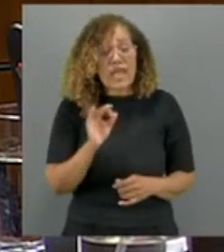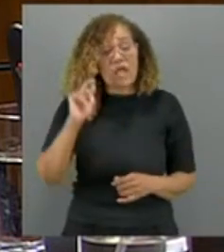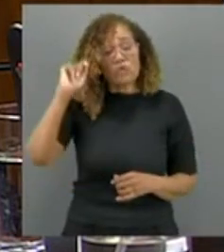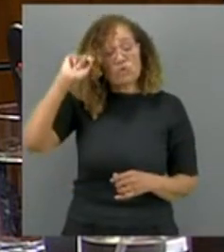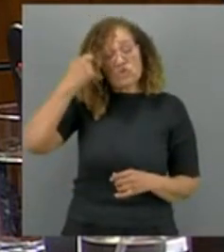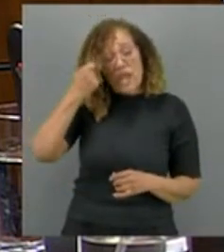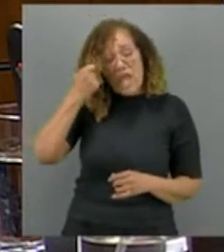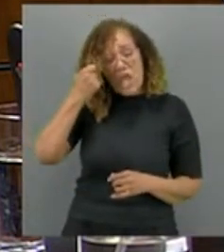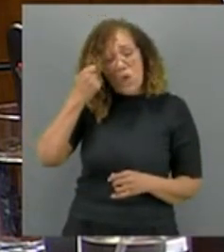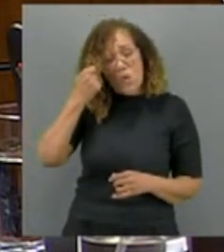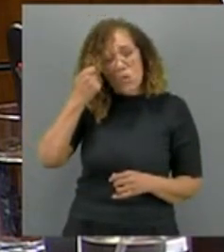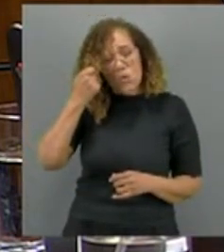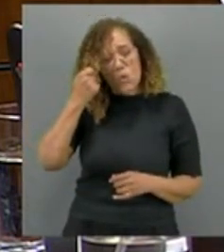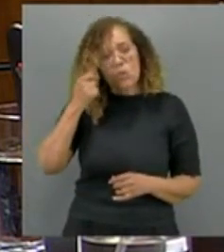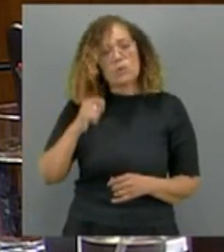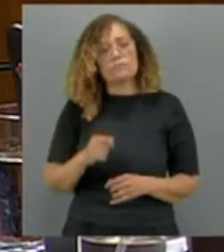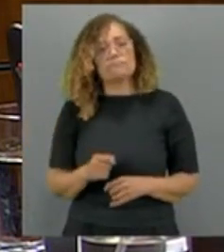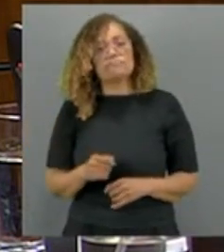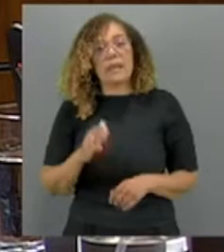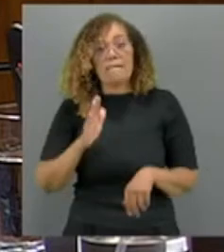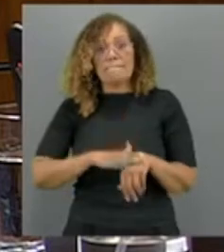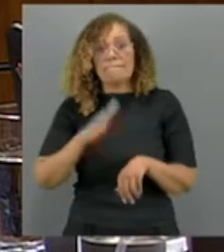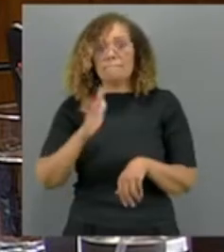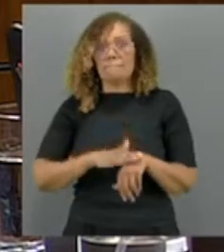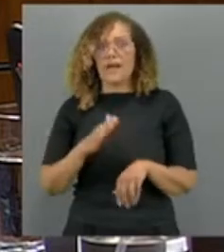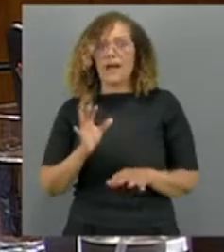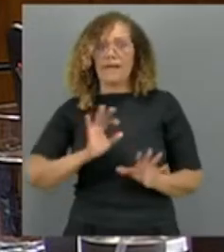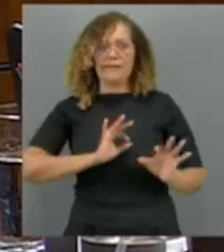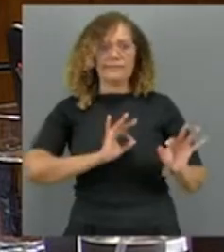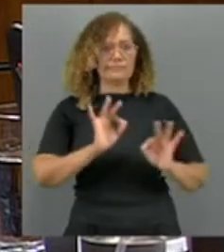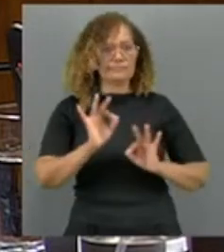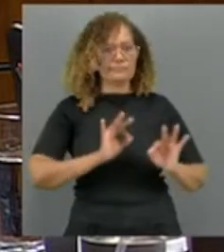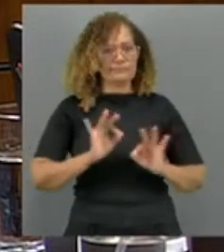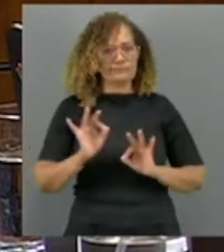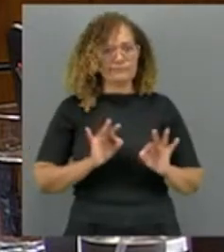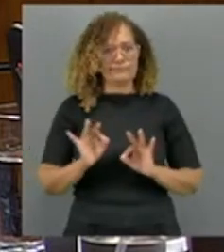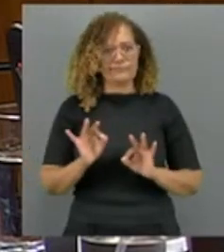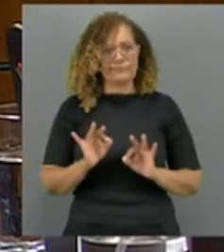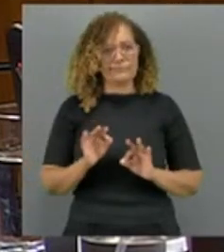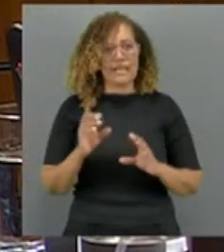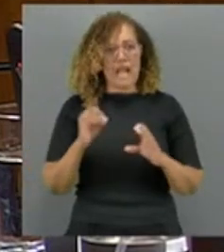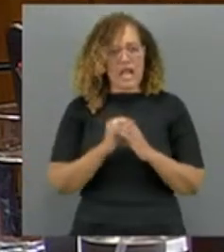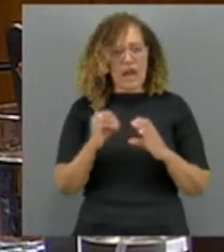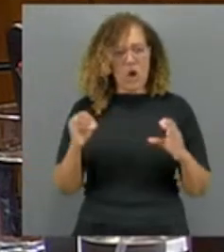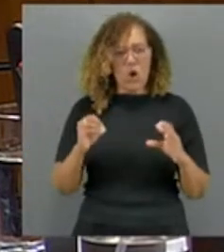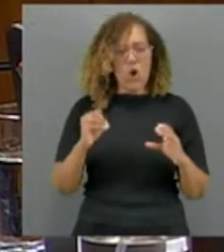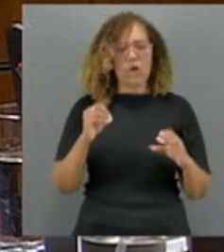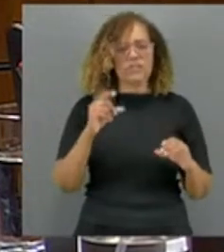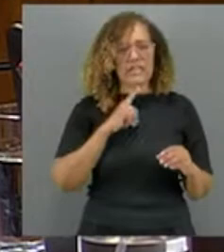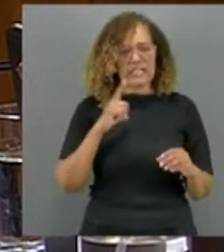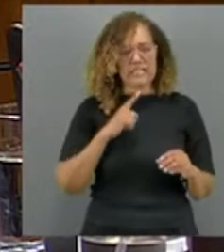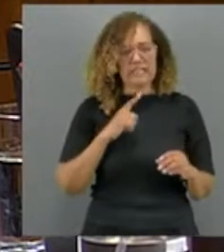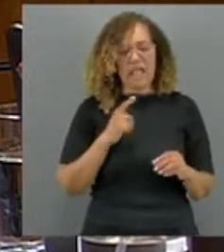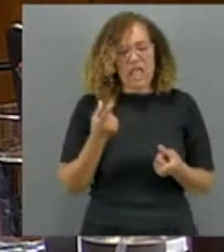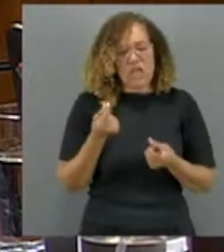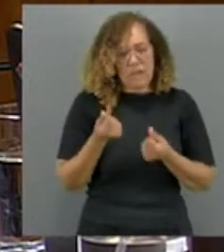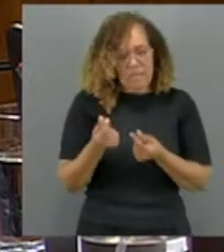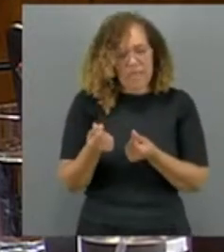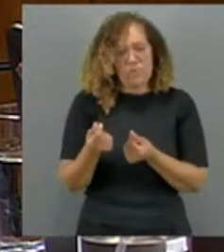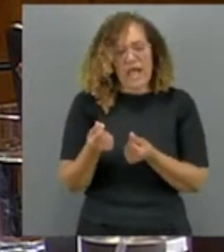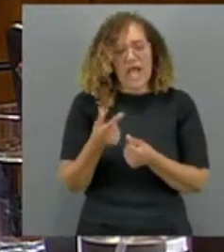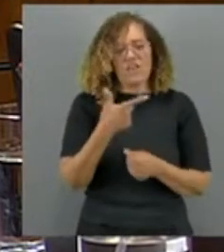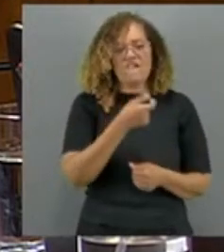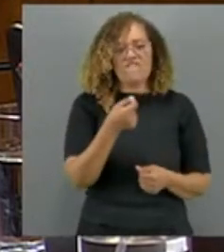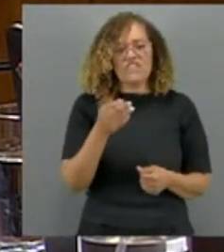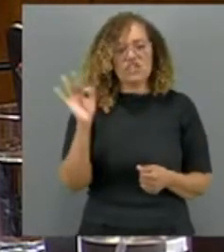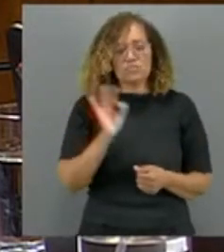negros mais bem, na cota onde existem os mais bem remunerados, 20%